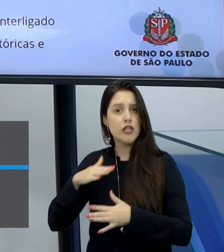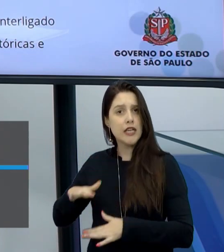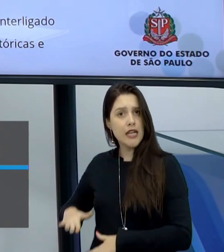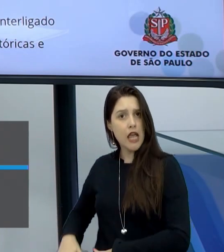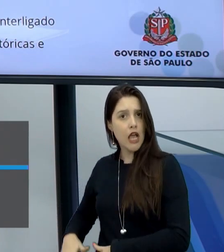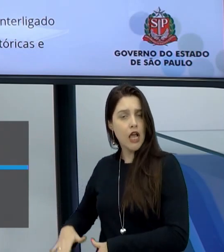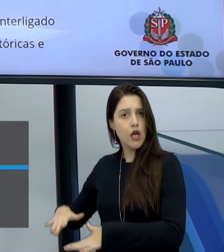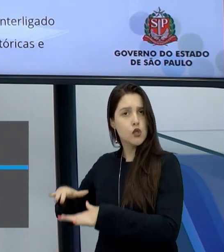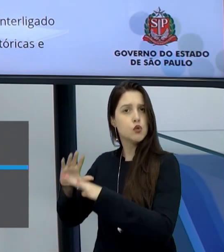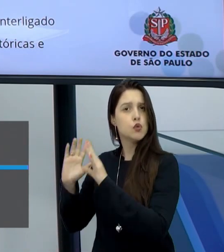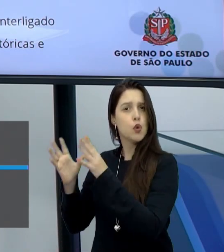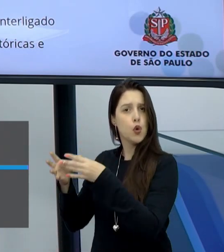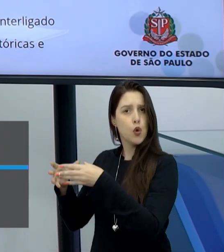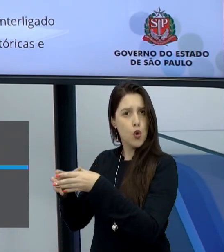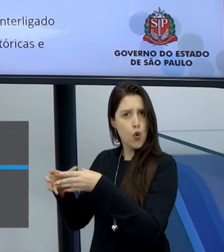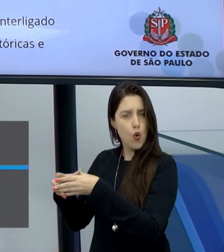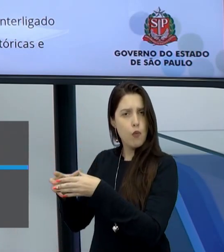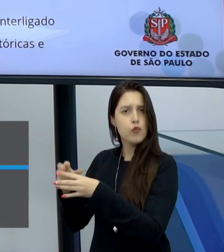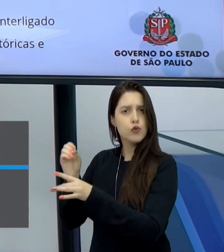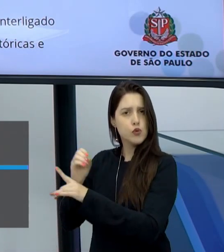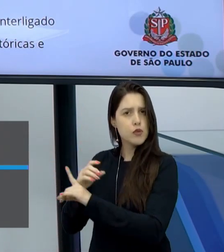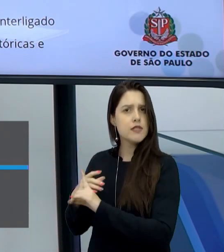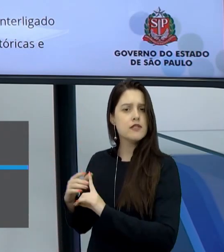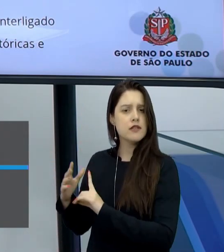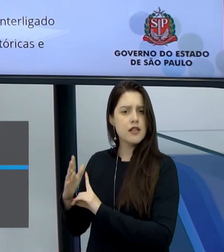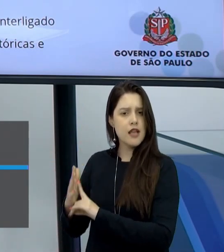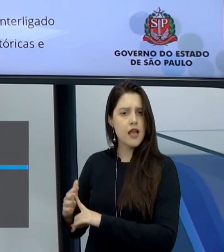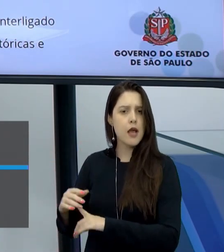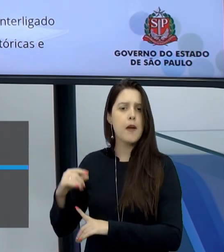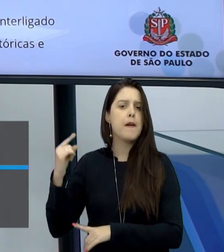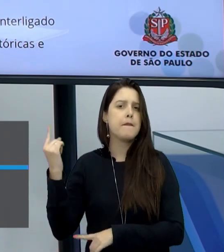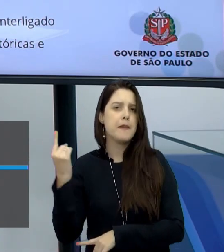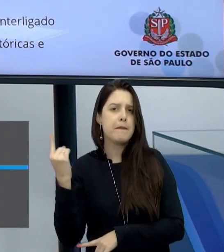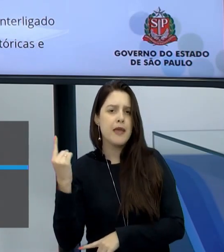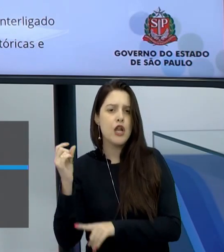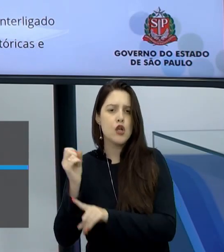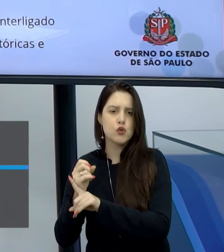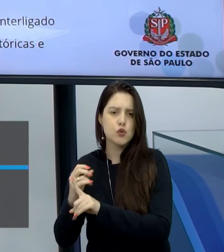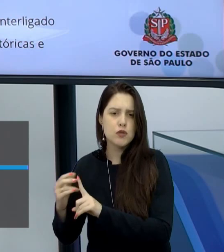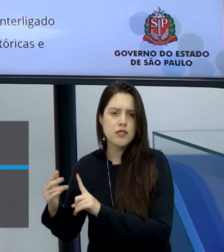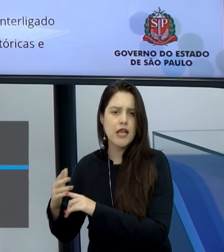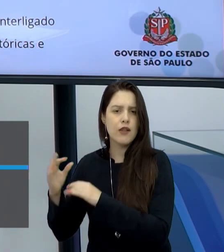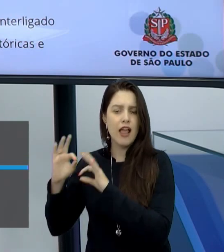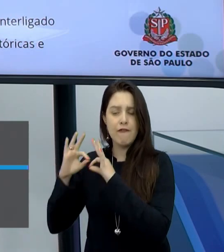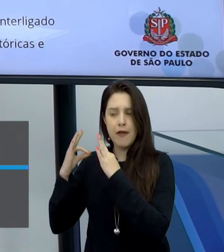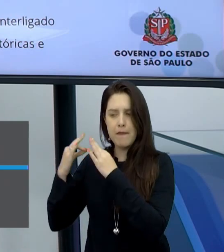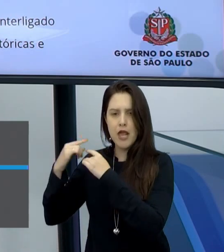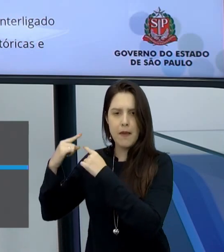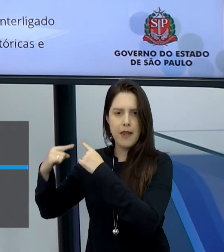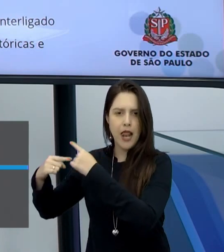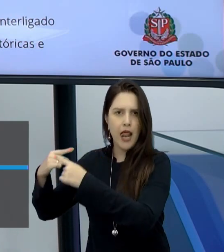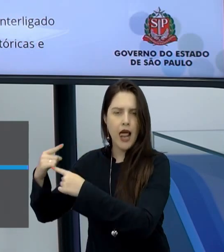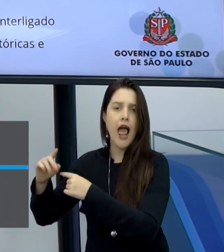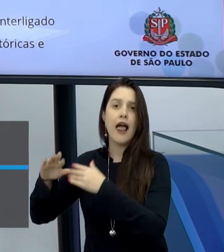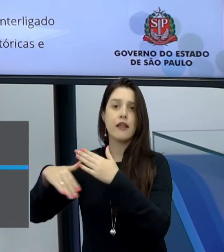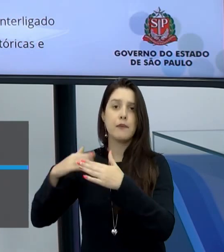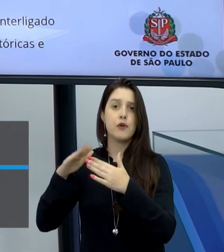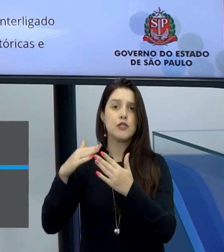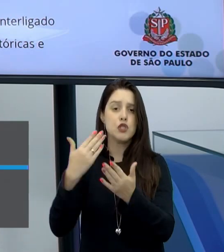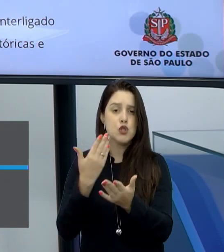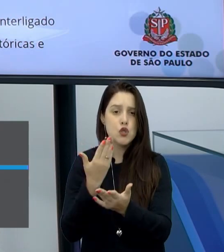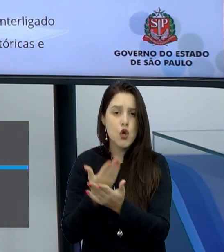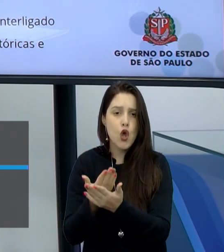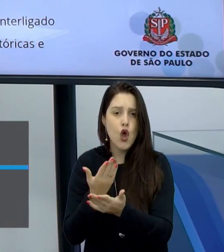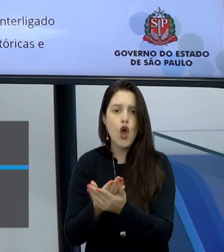grupo social, a gente falou de grupo social, né? Então, lá no meu primeiro grupo social, minha família, e depois a escola, depois os grupos